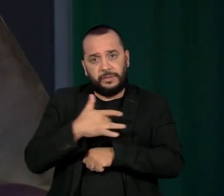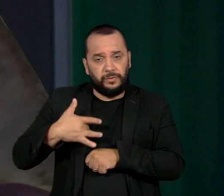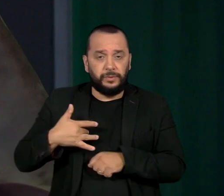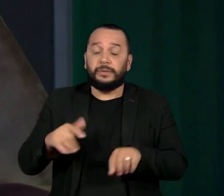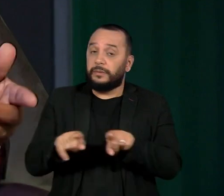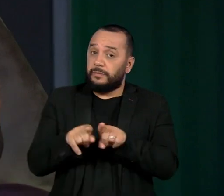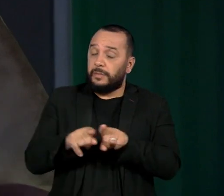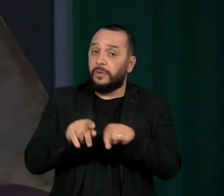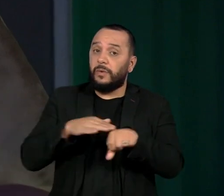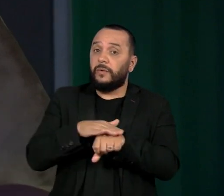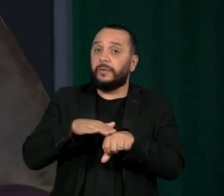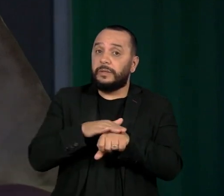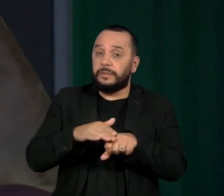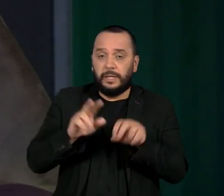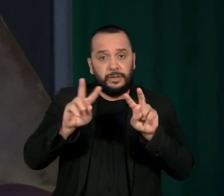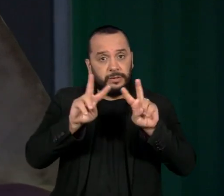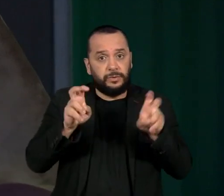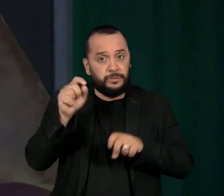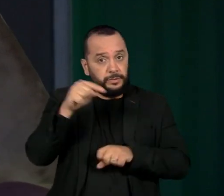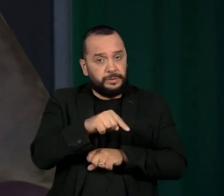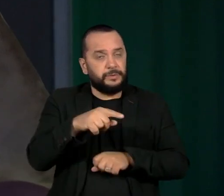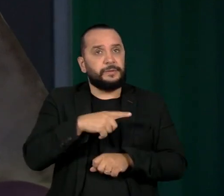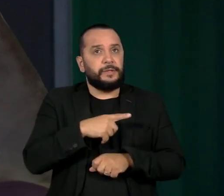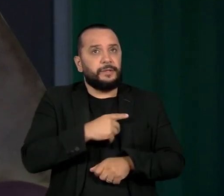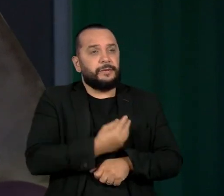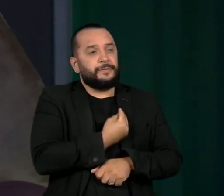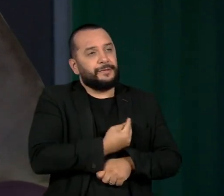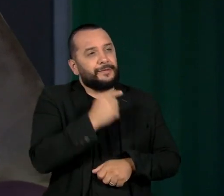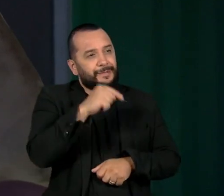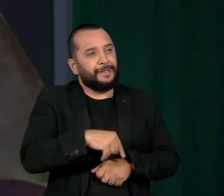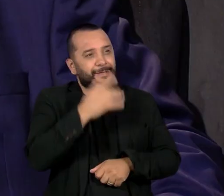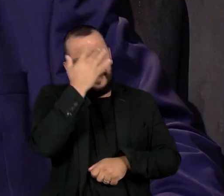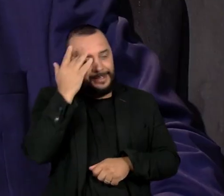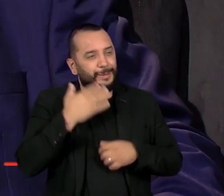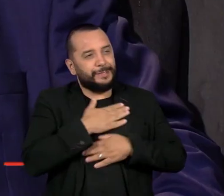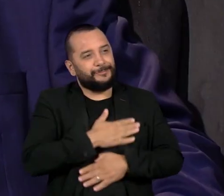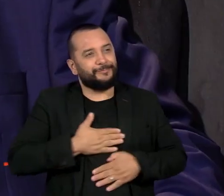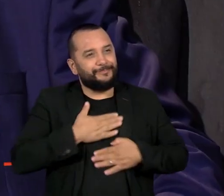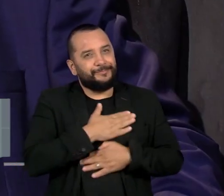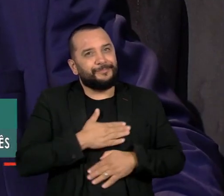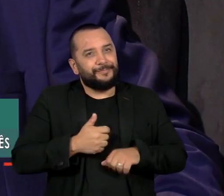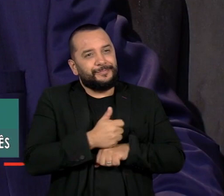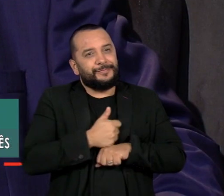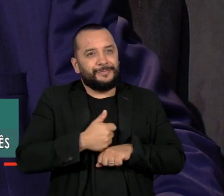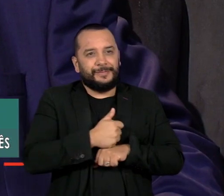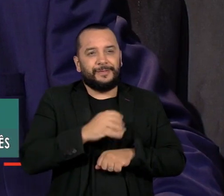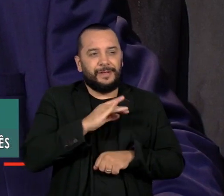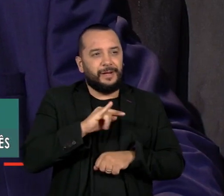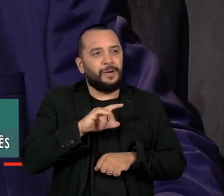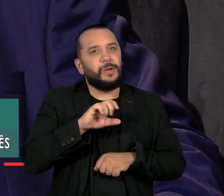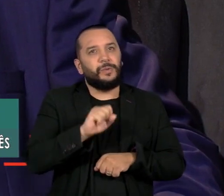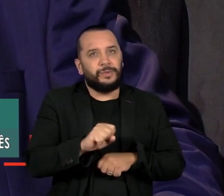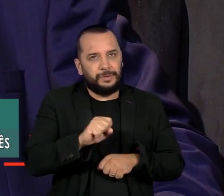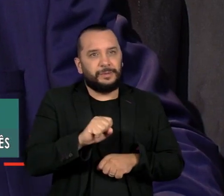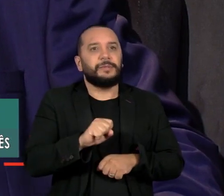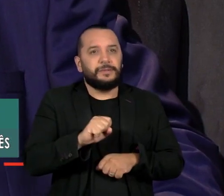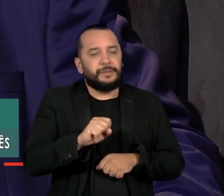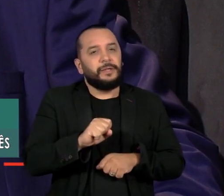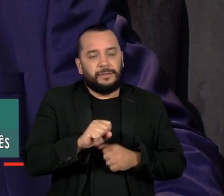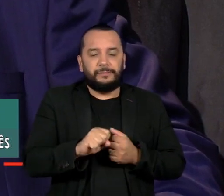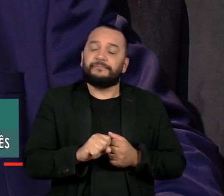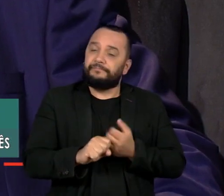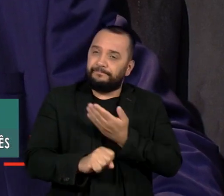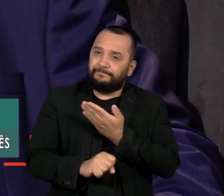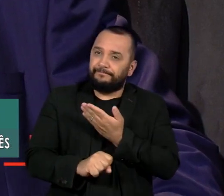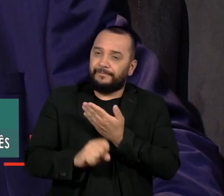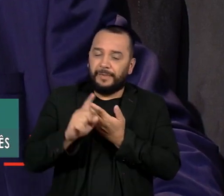avaliar isso, nós estamos, recebendo essas presenças agradabilíssimas. Os profissionais Carlos Alberto Marçal, que é o